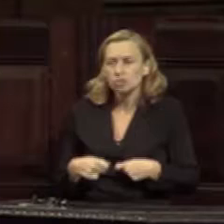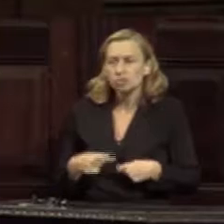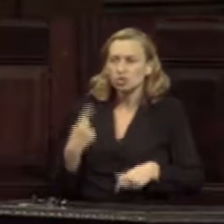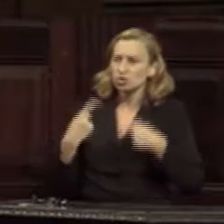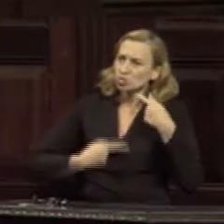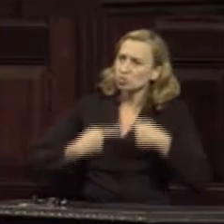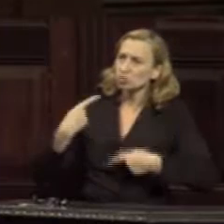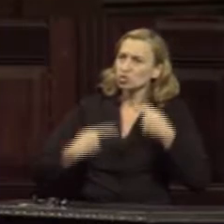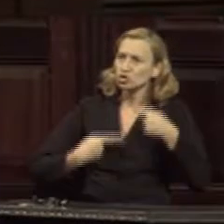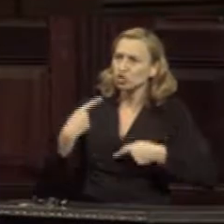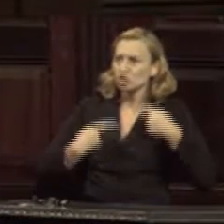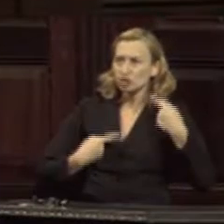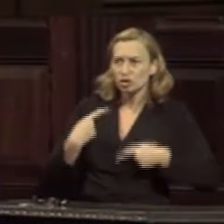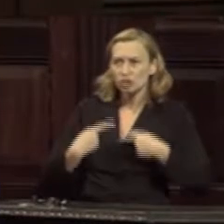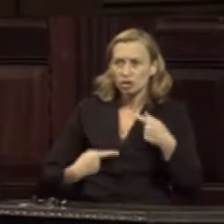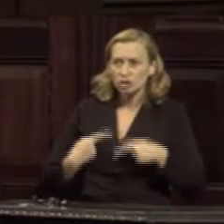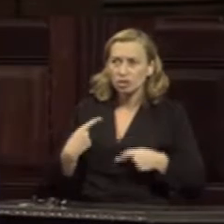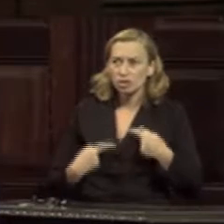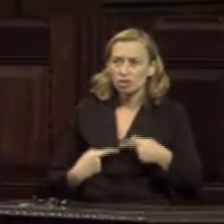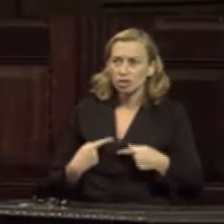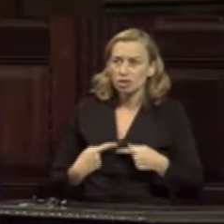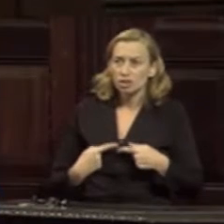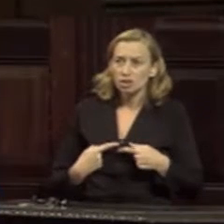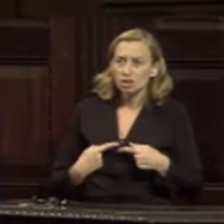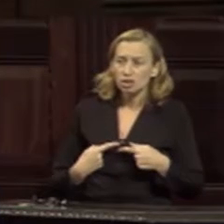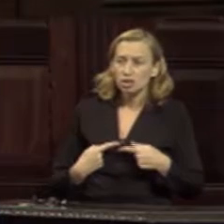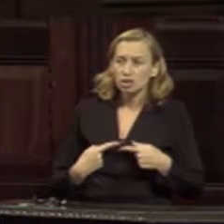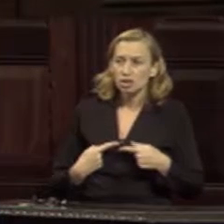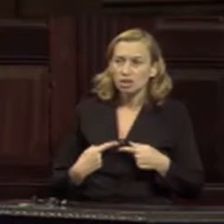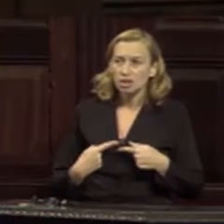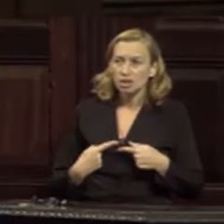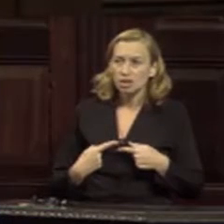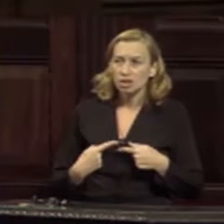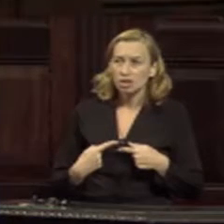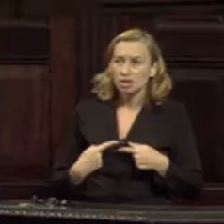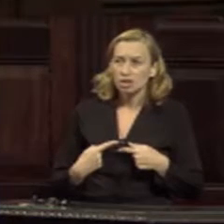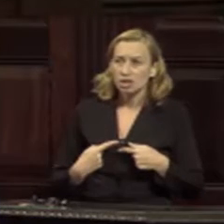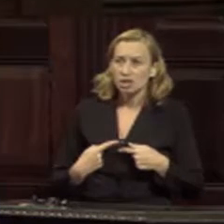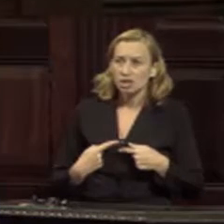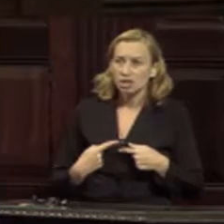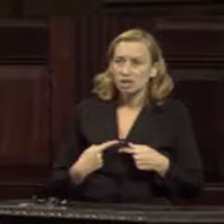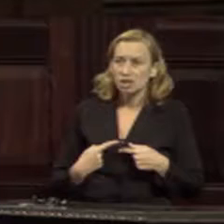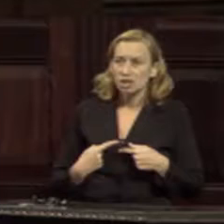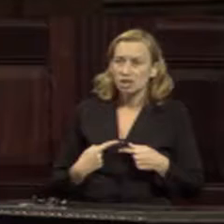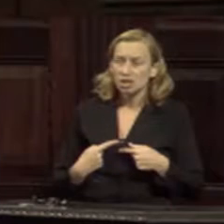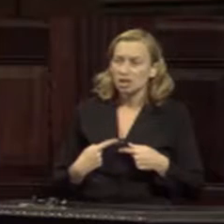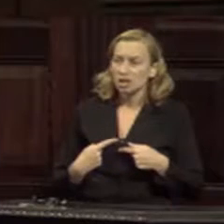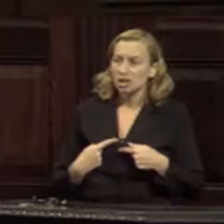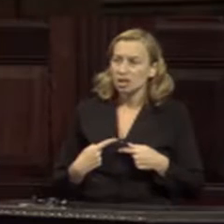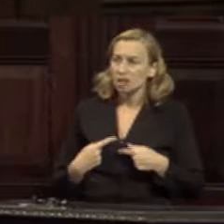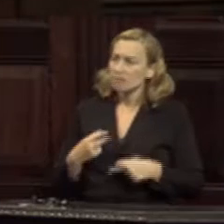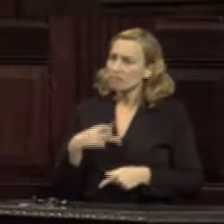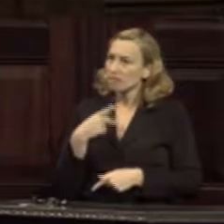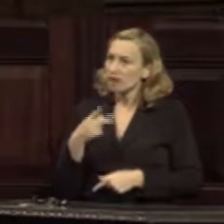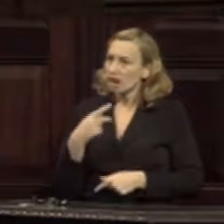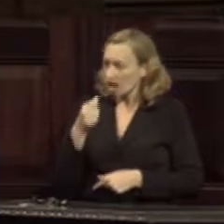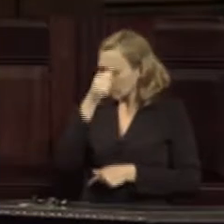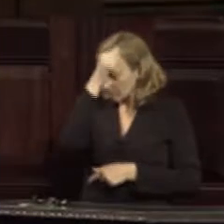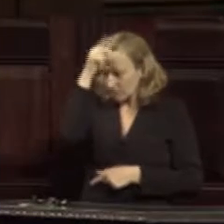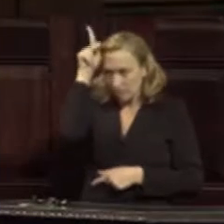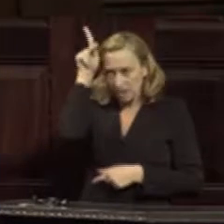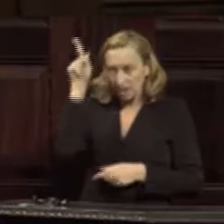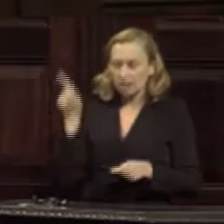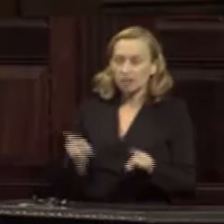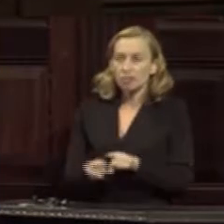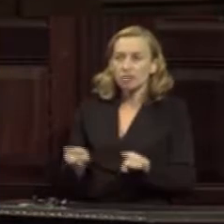debate e dar voz a esses prefeitos, a esses vereadores do município